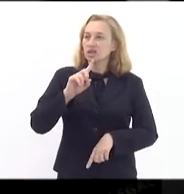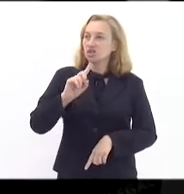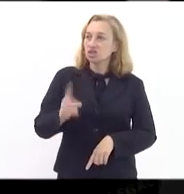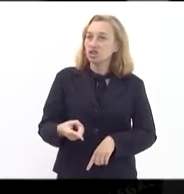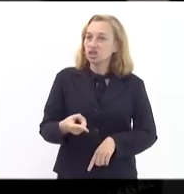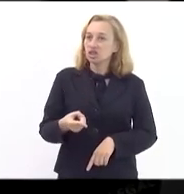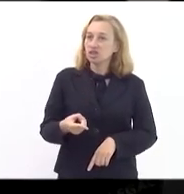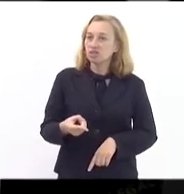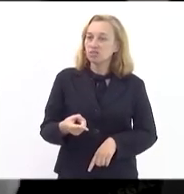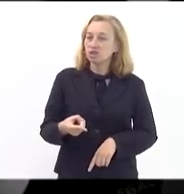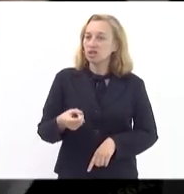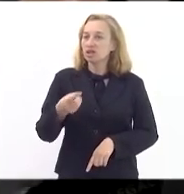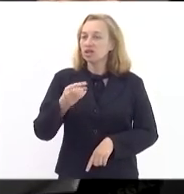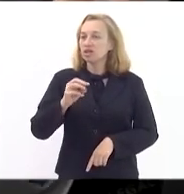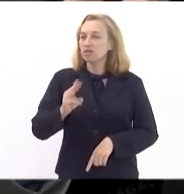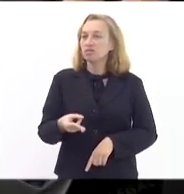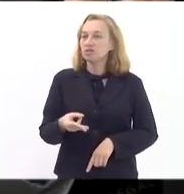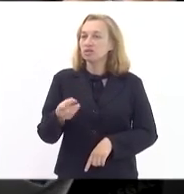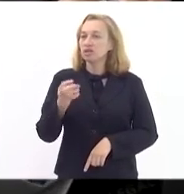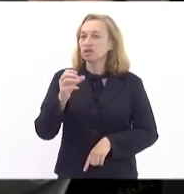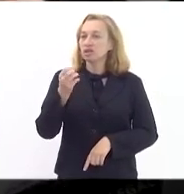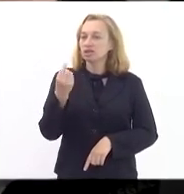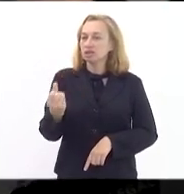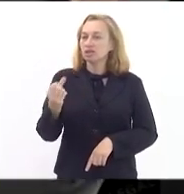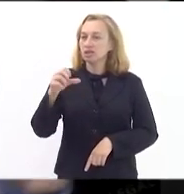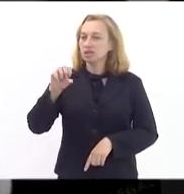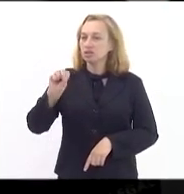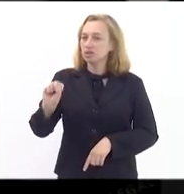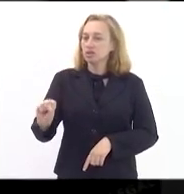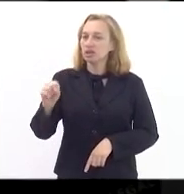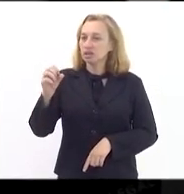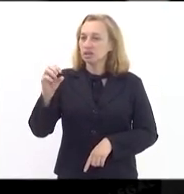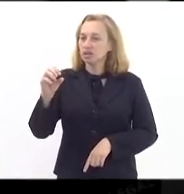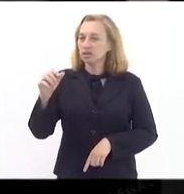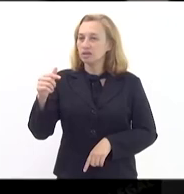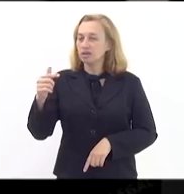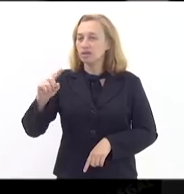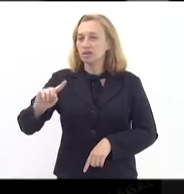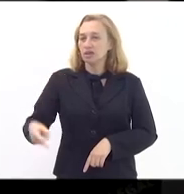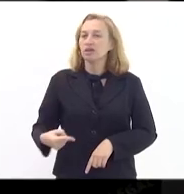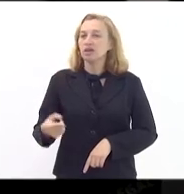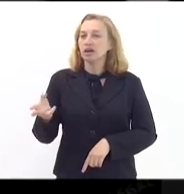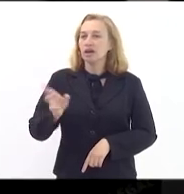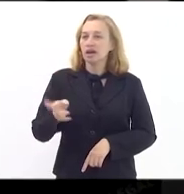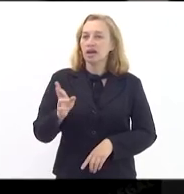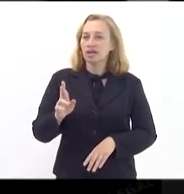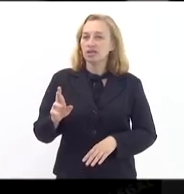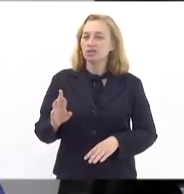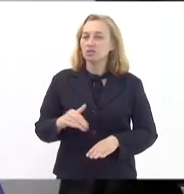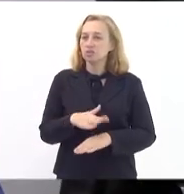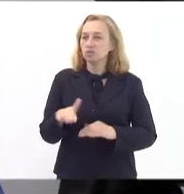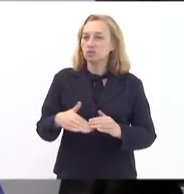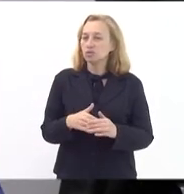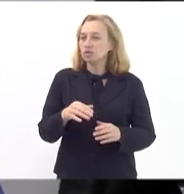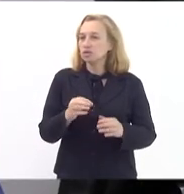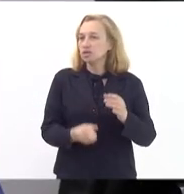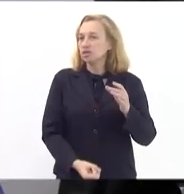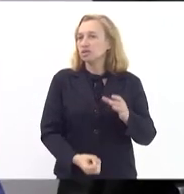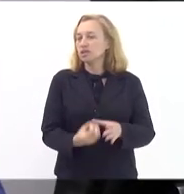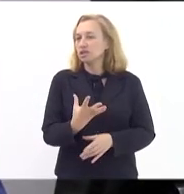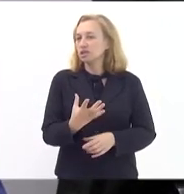680 mil reais Fora as prateleiras os cabos internos e toda a instalação